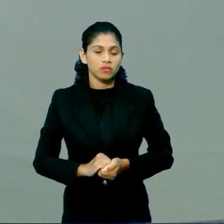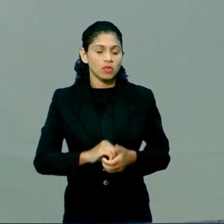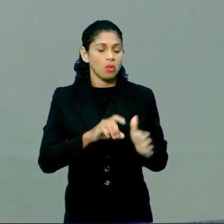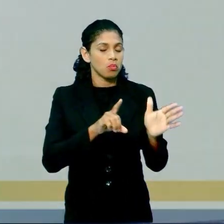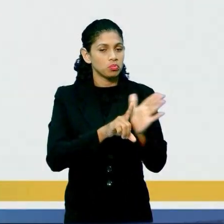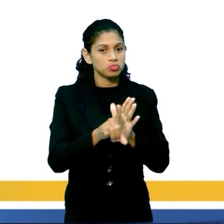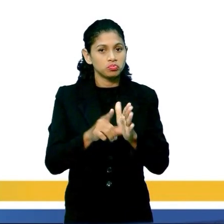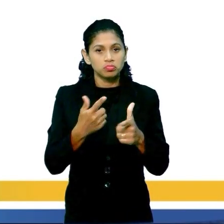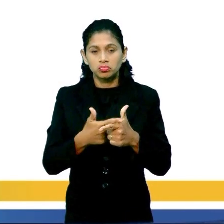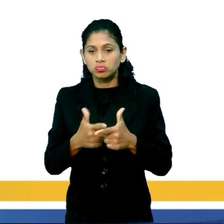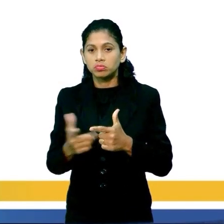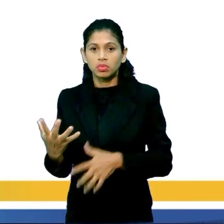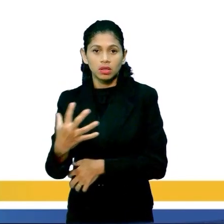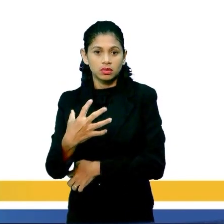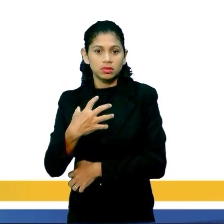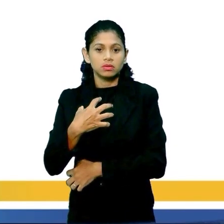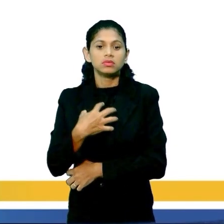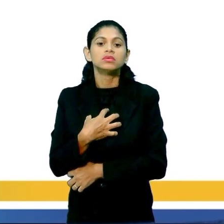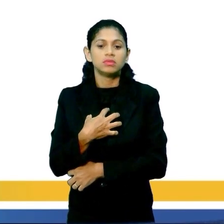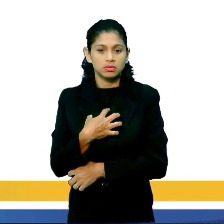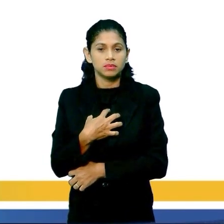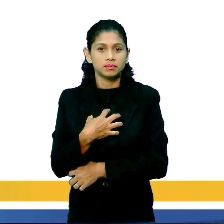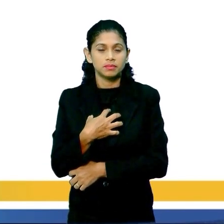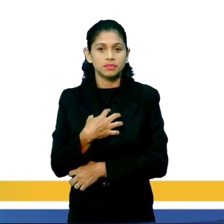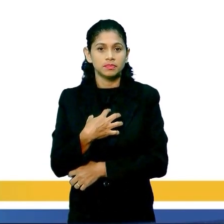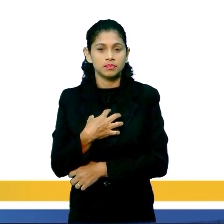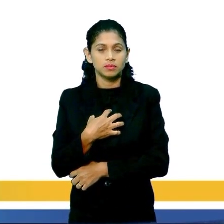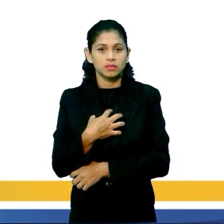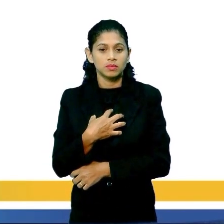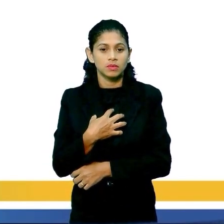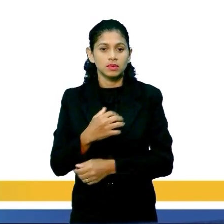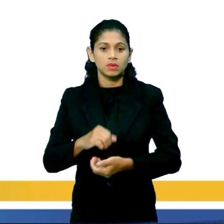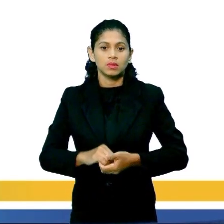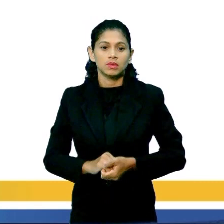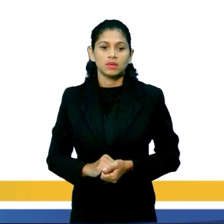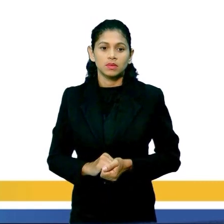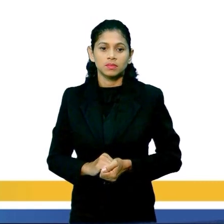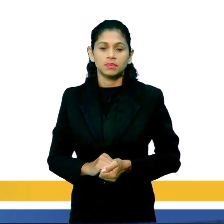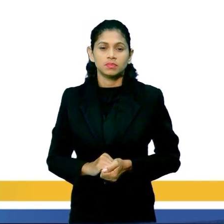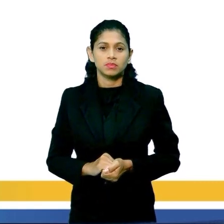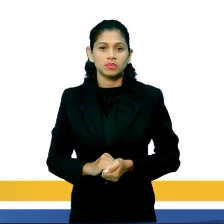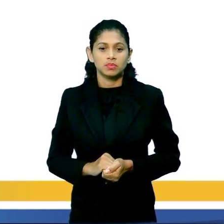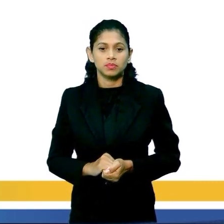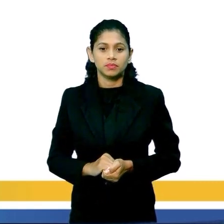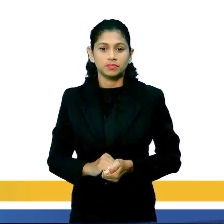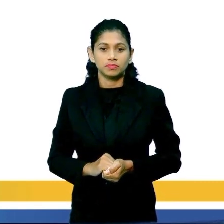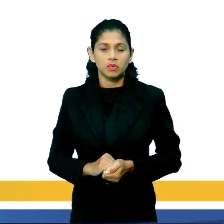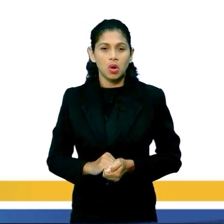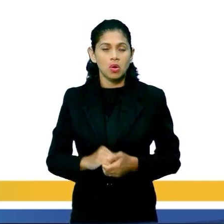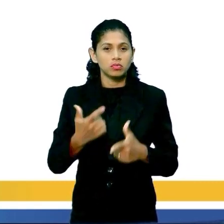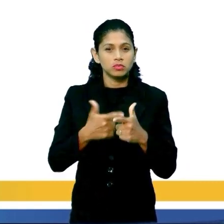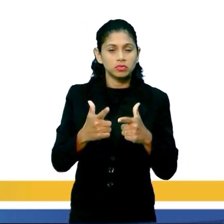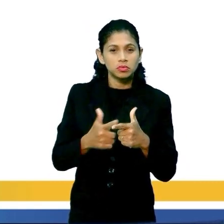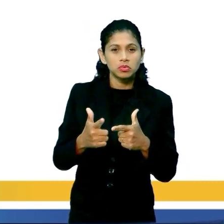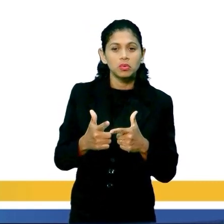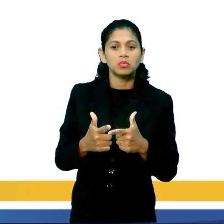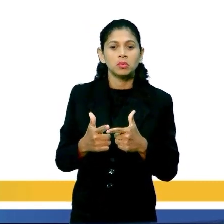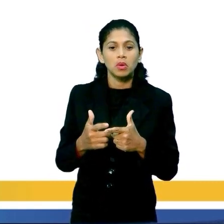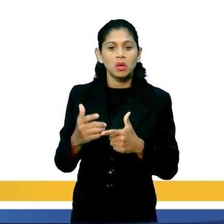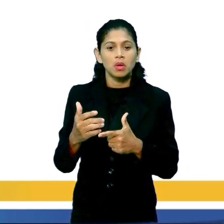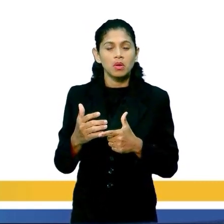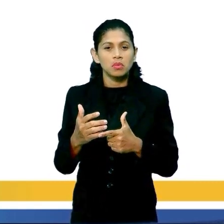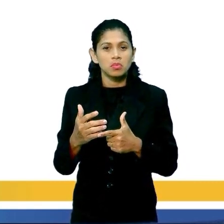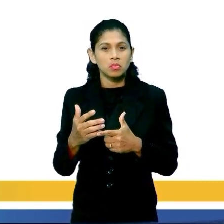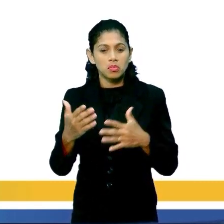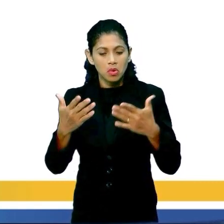PR as pessoas perceberem se que é grotesco esse erro né os maust tratos ó visíveis são os físicos e não os psicológicos né